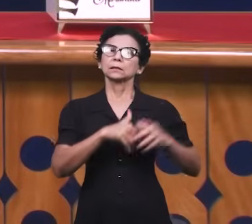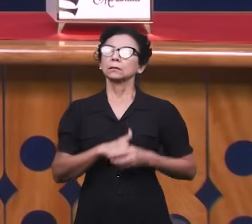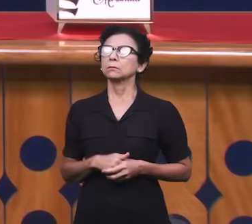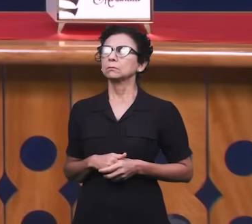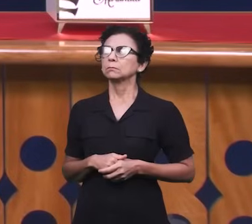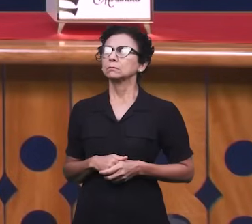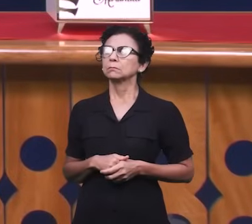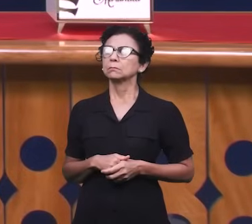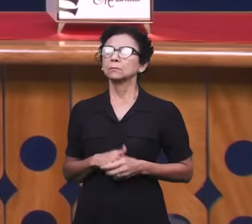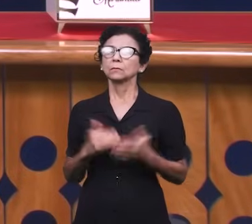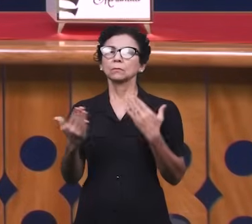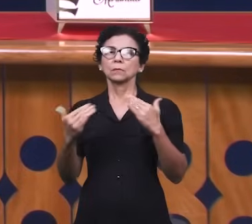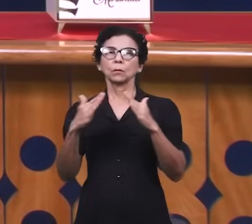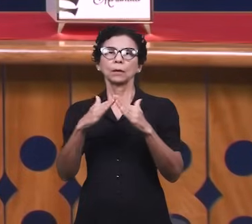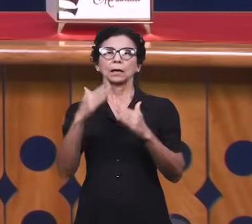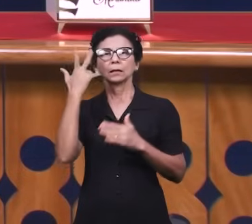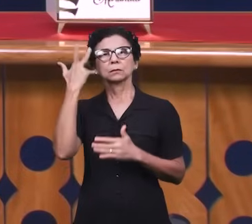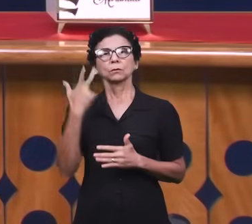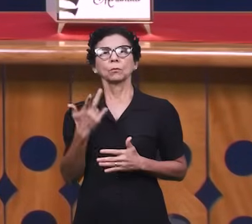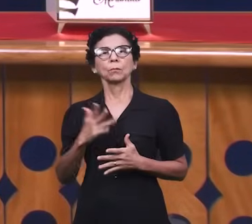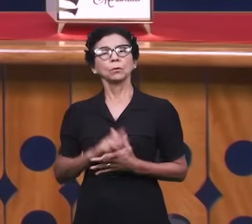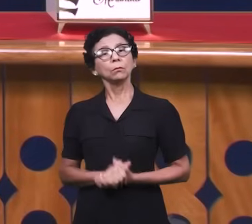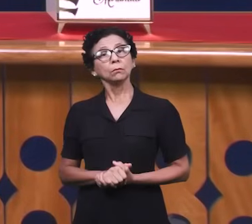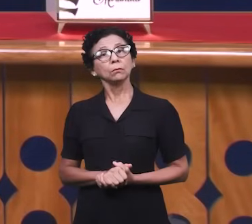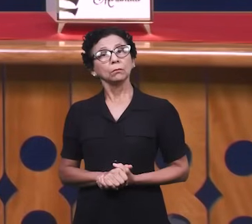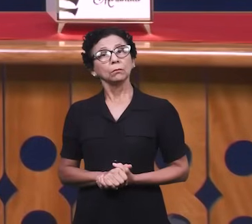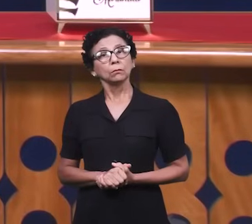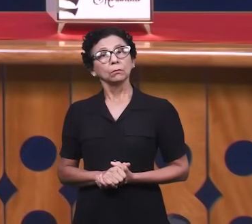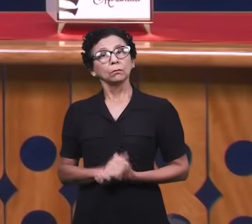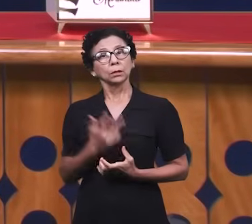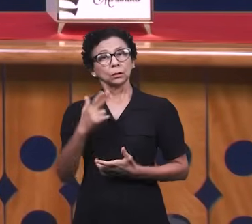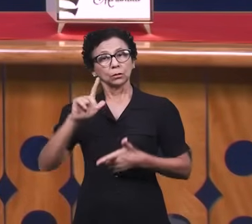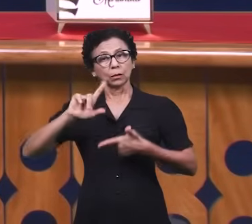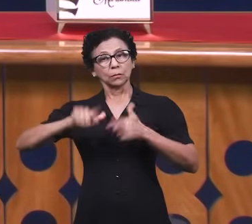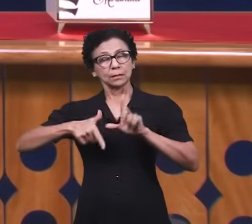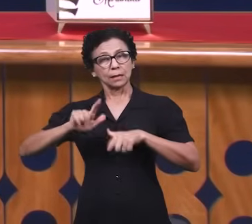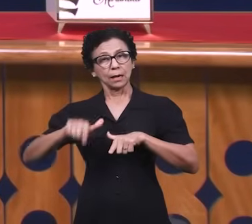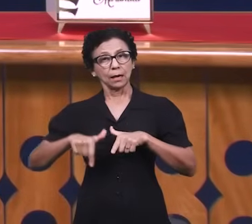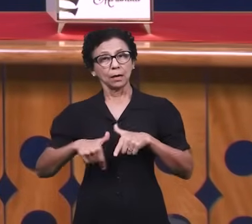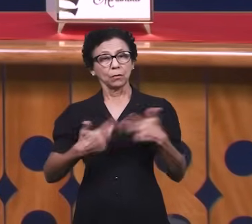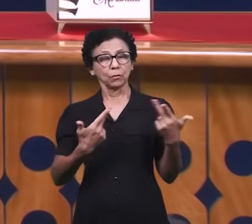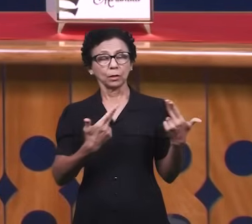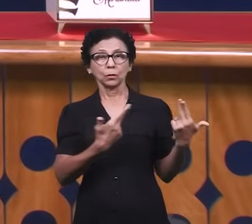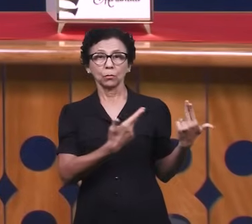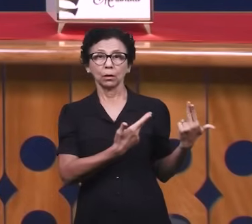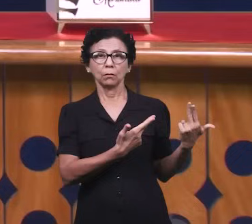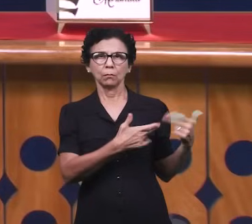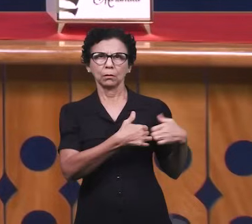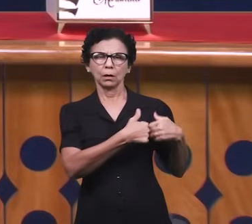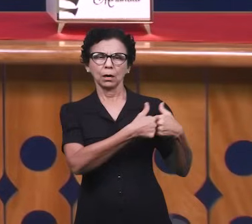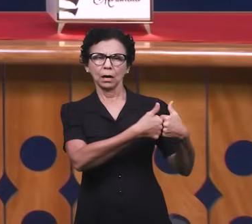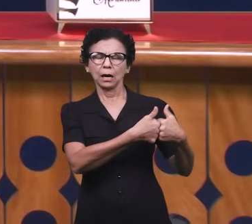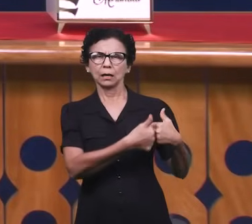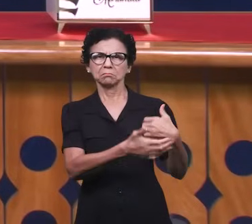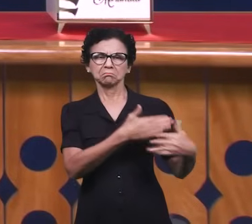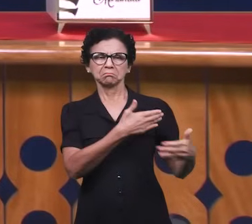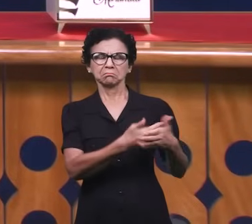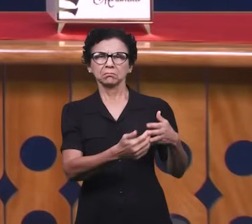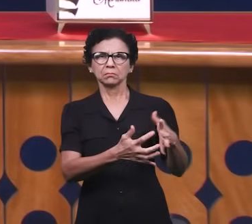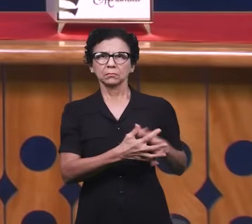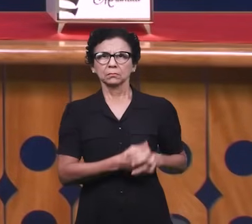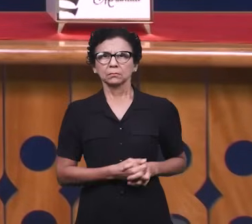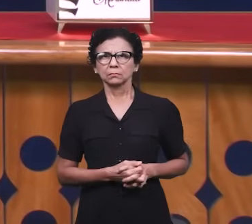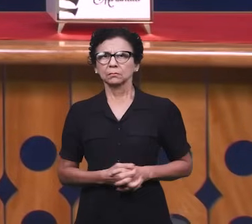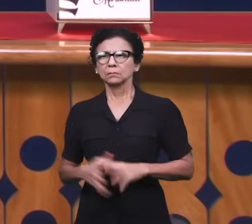porque assim Israel lidou com a arca. Ou nós estamos na postura de Obed-edom, que honra está pisando